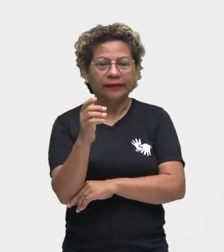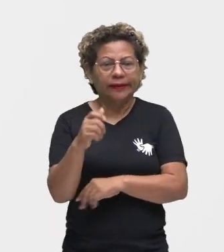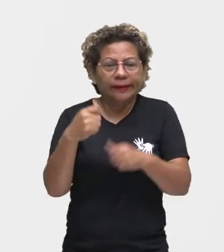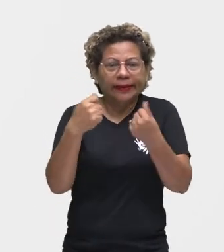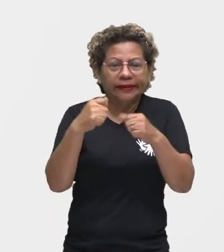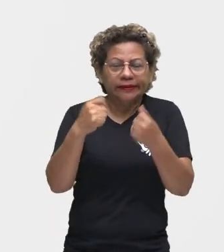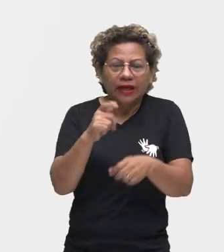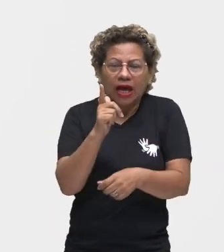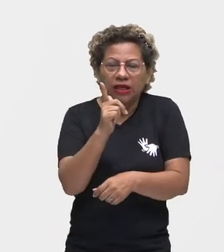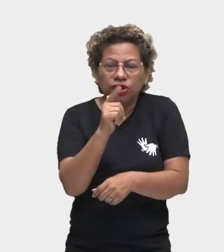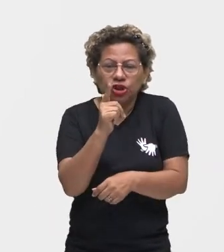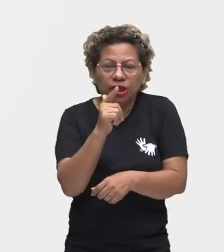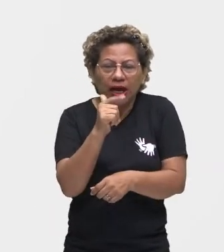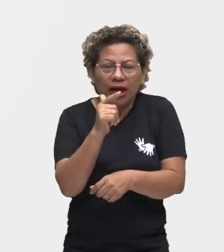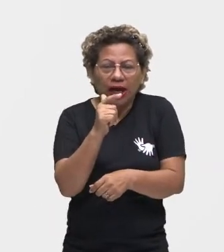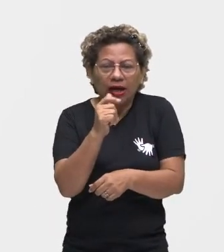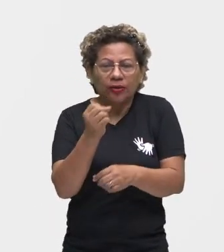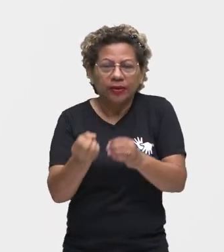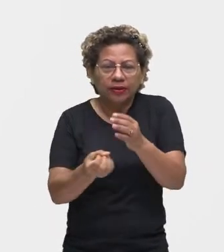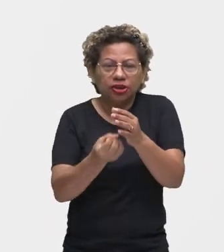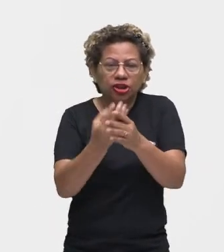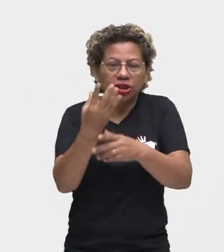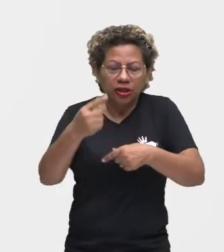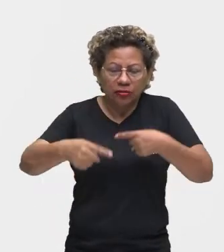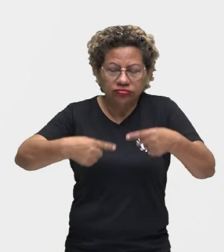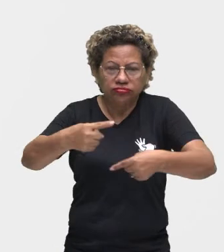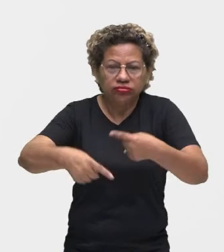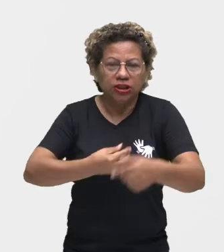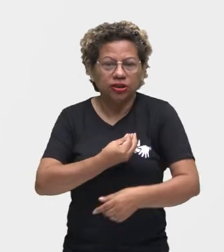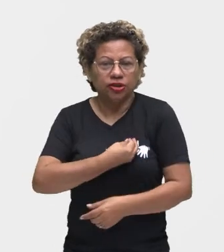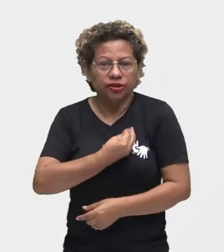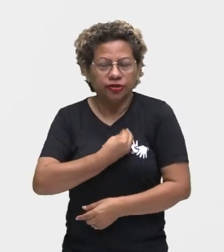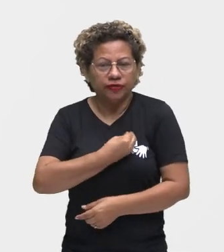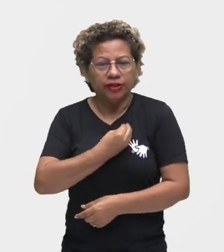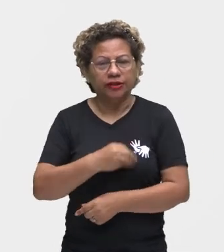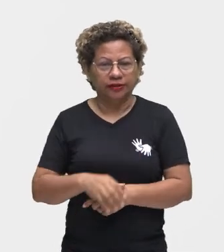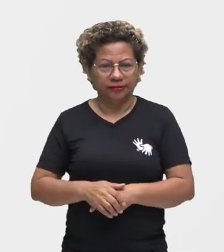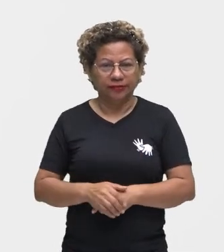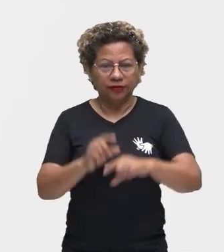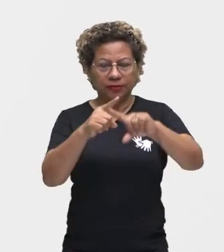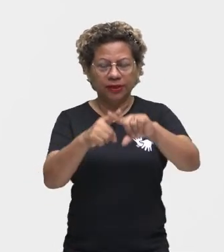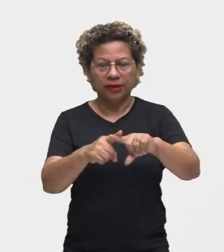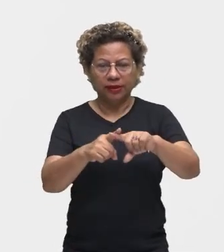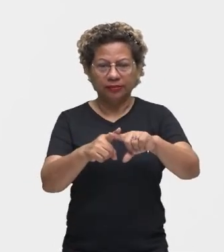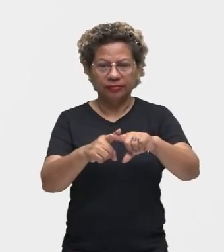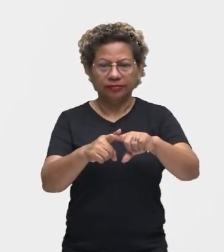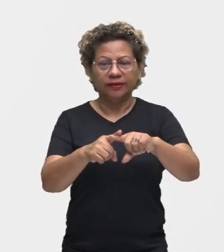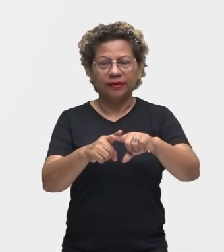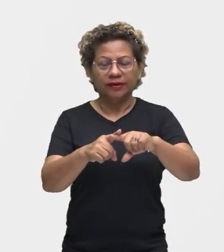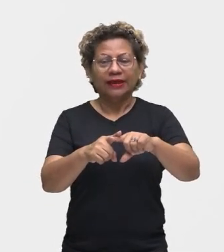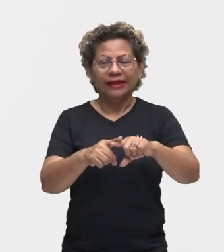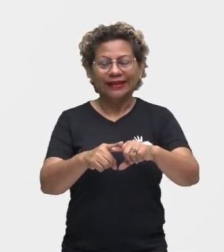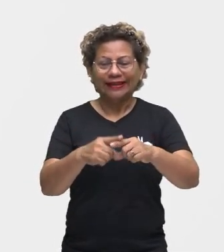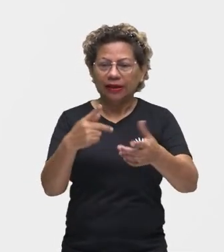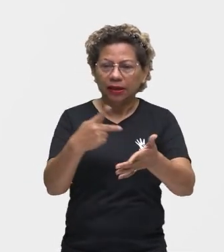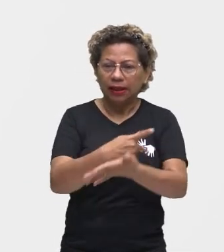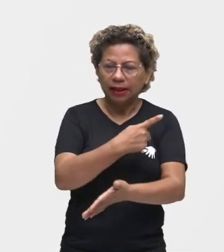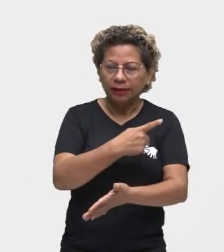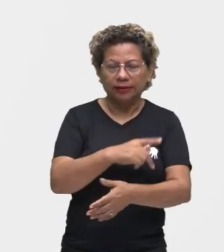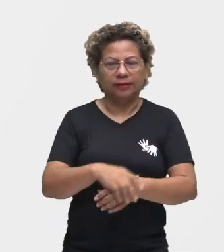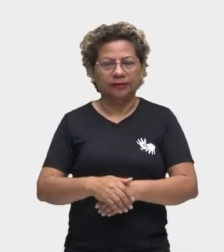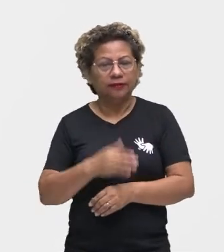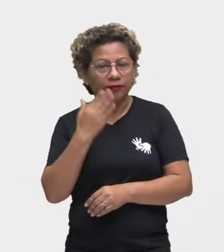de geração. A respeito da reprodução das briófitas, marque a alternativa incorreta. Vamos